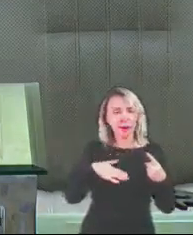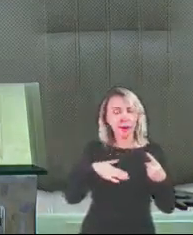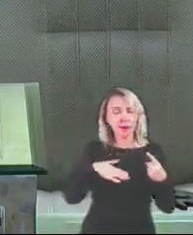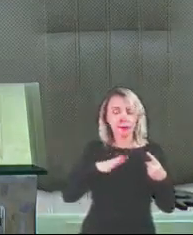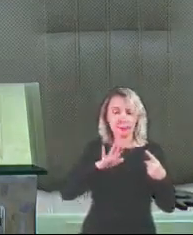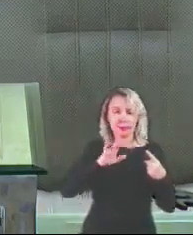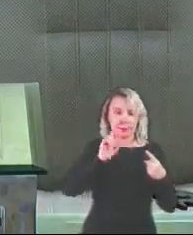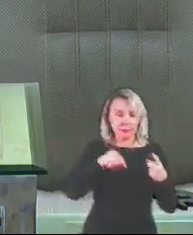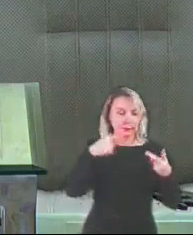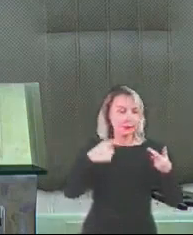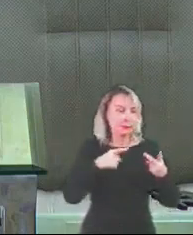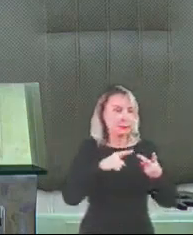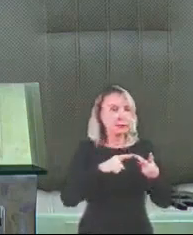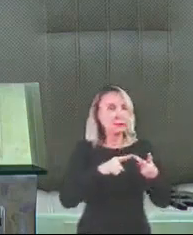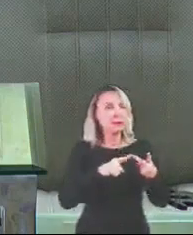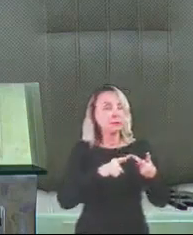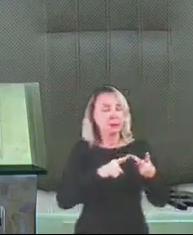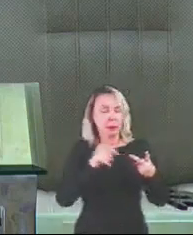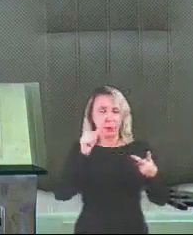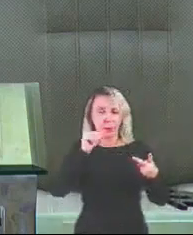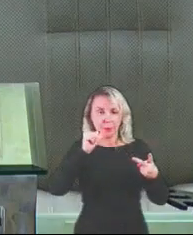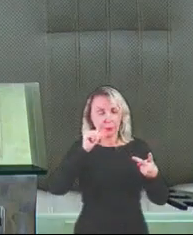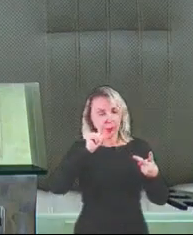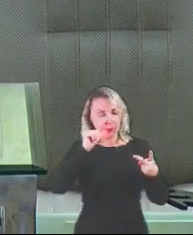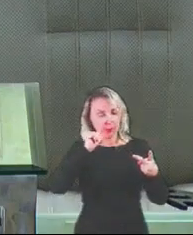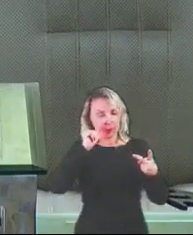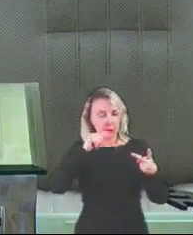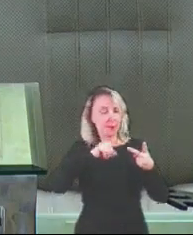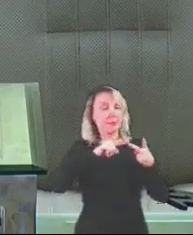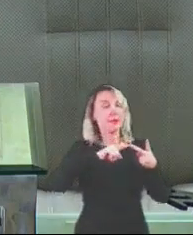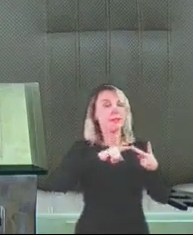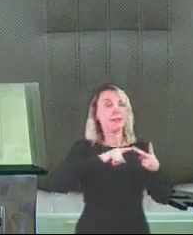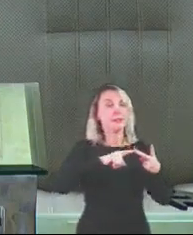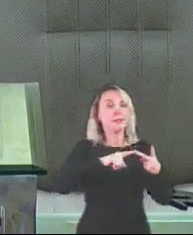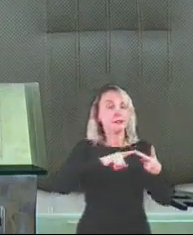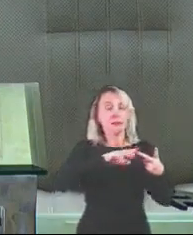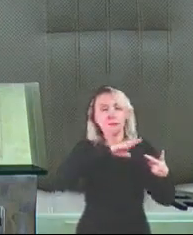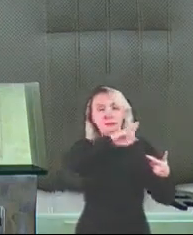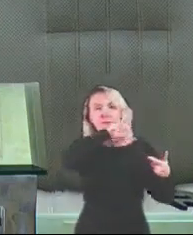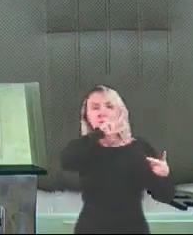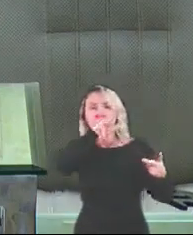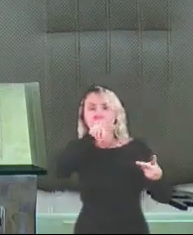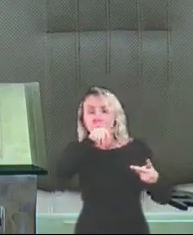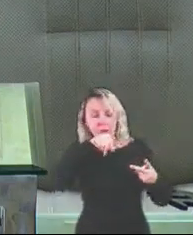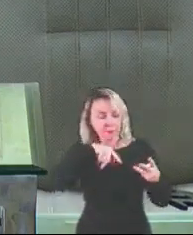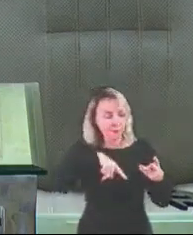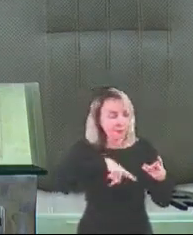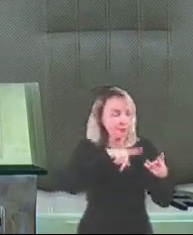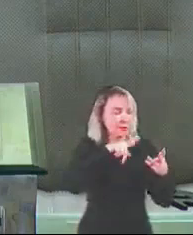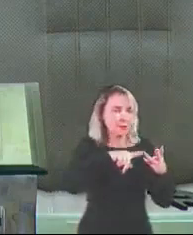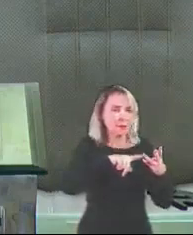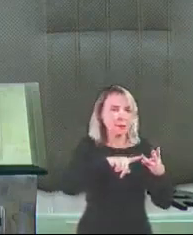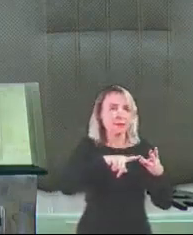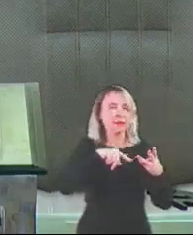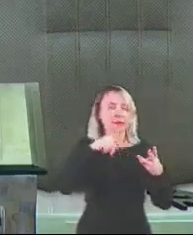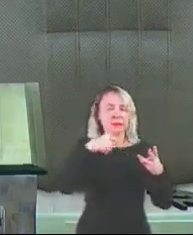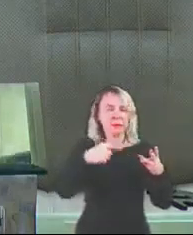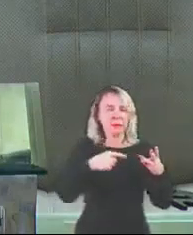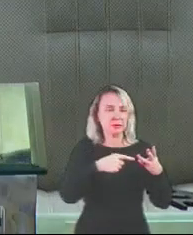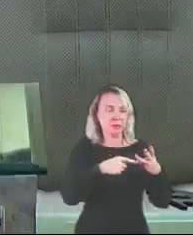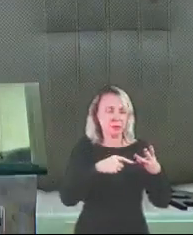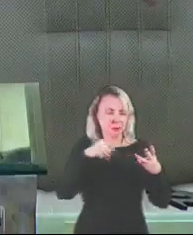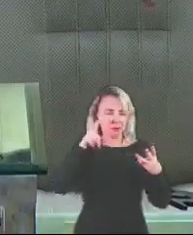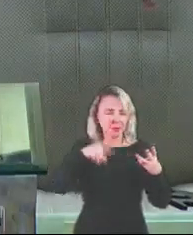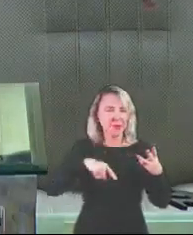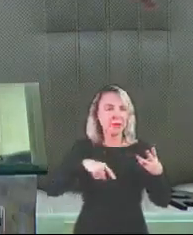leão, é brabo, ele fica virado. Depois ele vira um símio, fica fazendo palhaçada e termina vomitando tudo, vira como